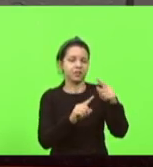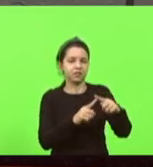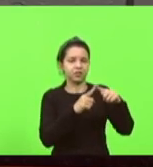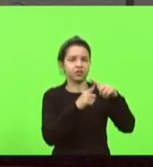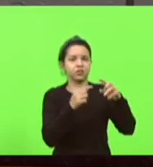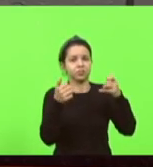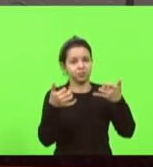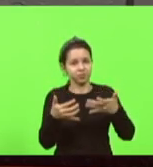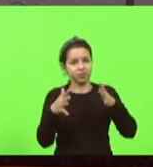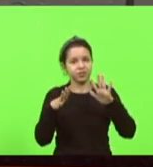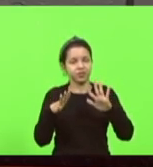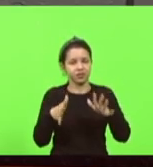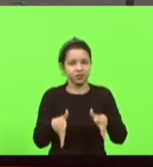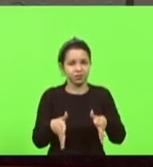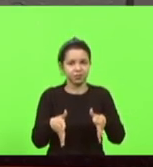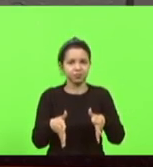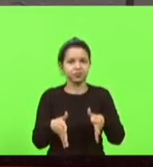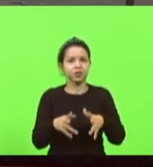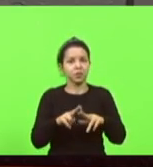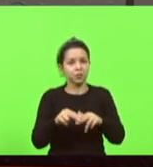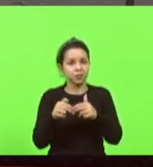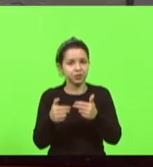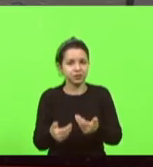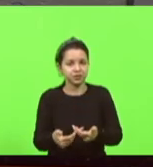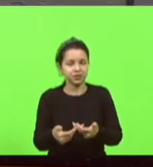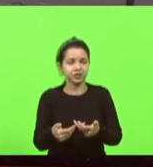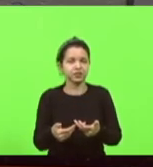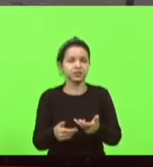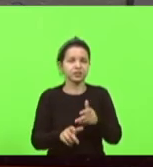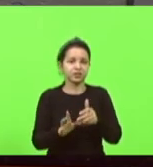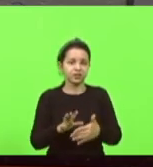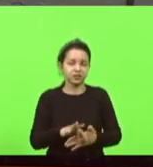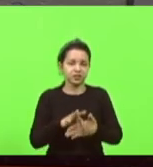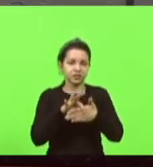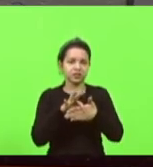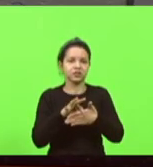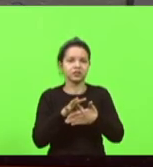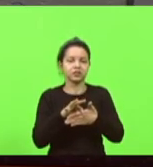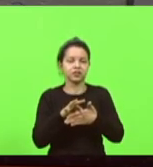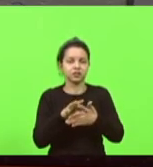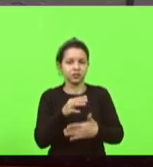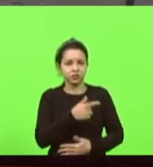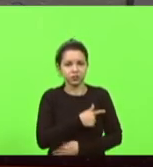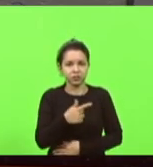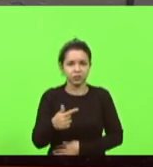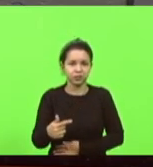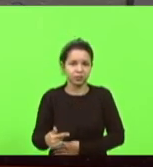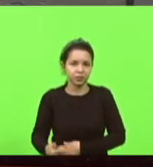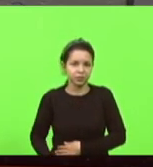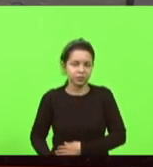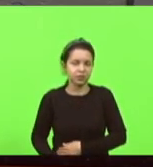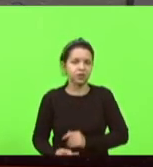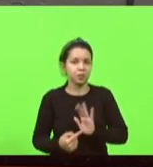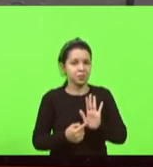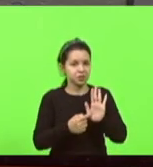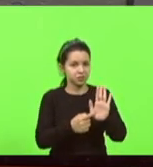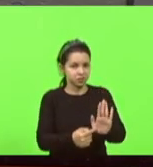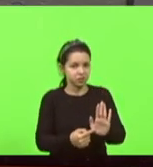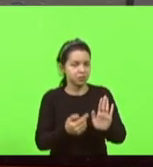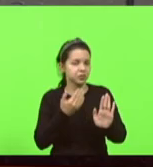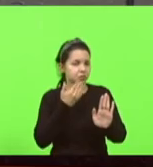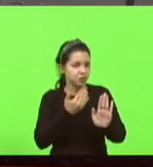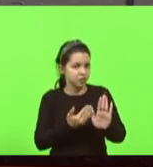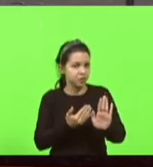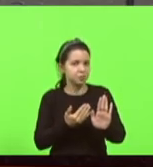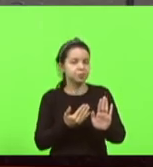isso, e por isso, com o líder, né, do governo, apresentamos esse requerimento, pedindo